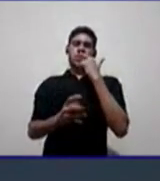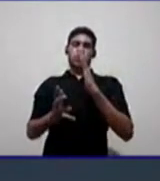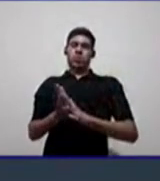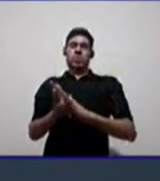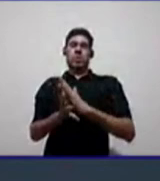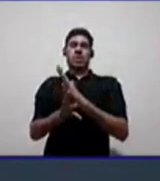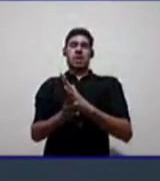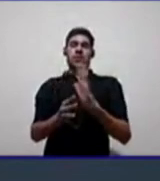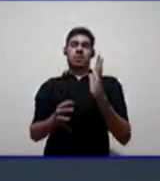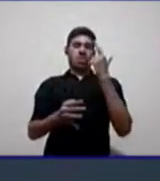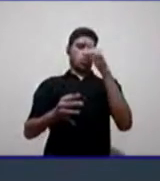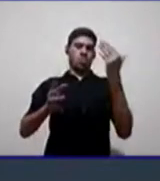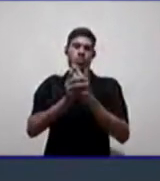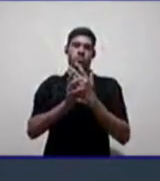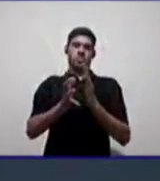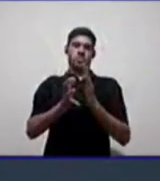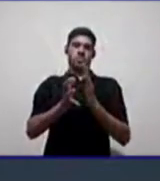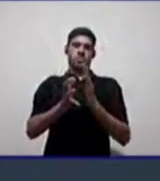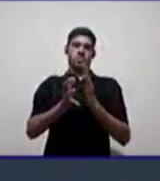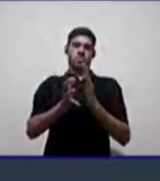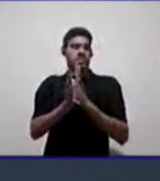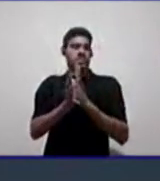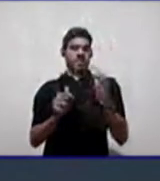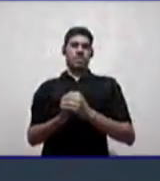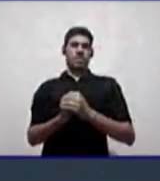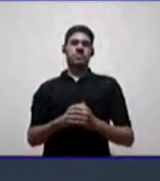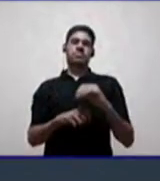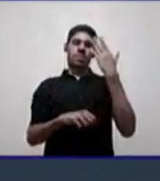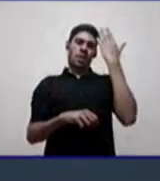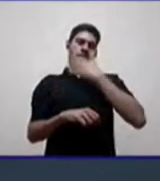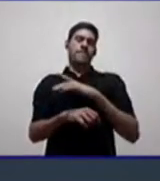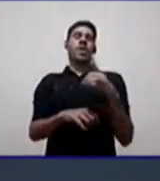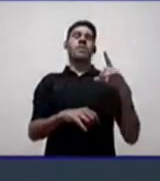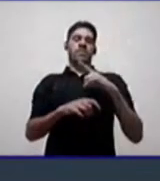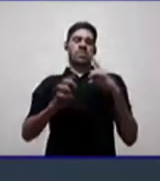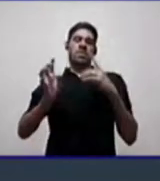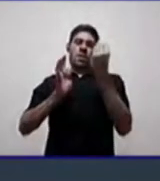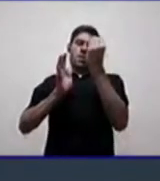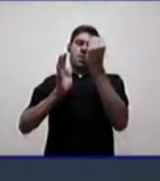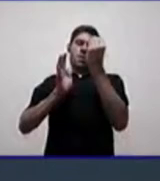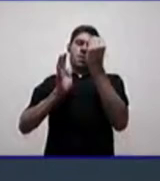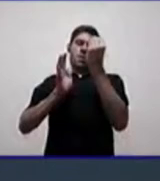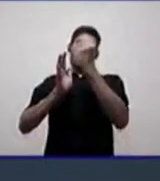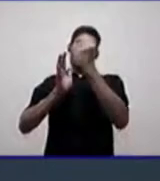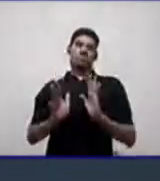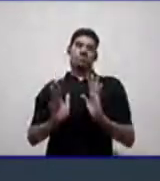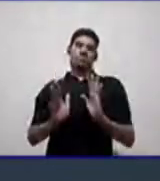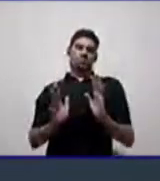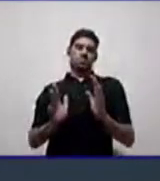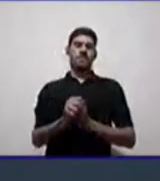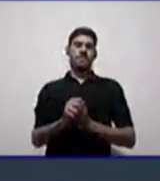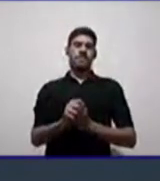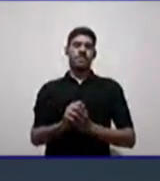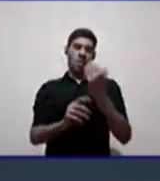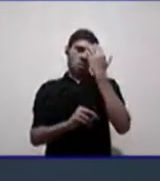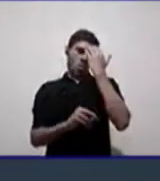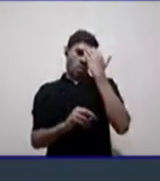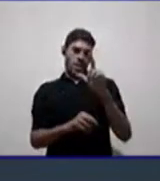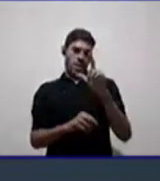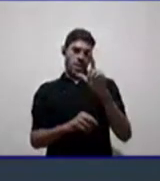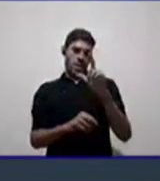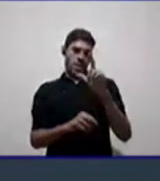Ministério Obrigado, doutor. Tem prova nos autos, sim, doutor. Tem prova nos autos. São de contas, entendeu? Obrigado, doutor Alex. Doutor